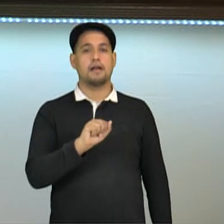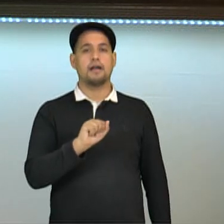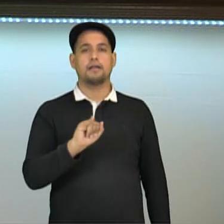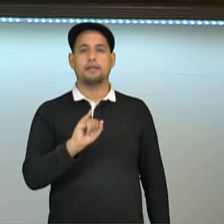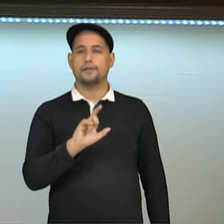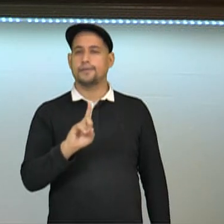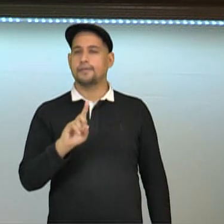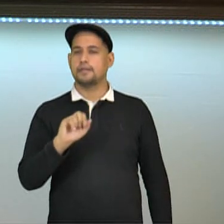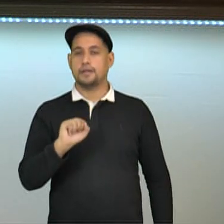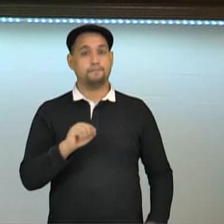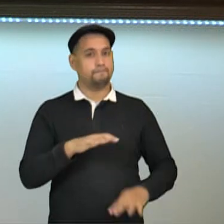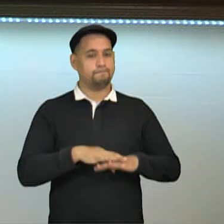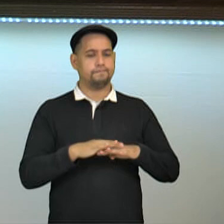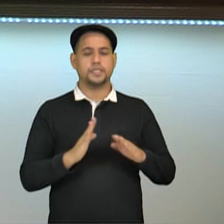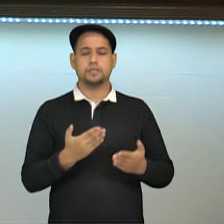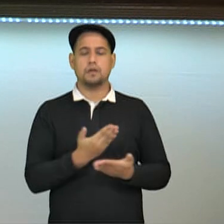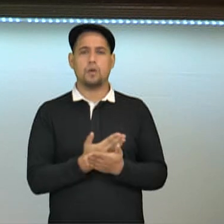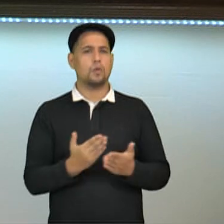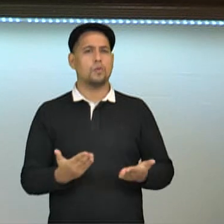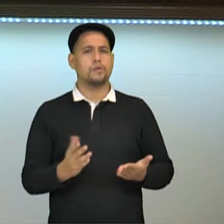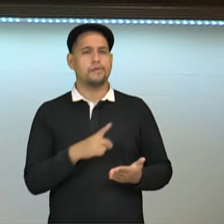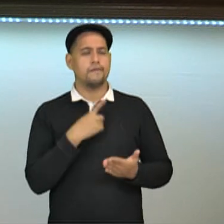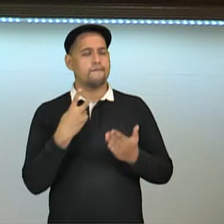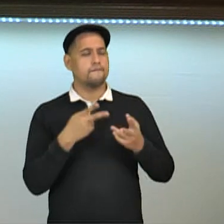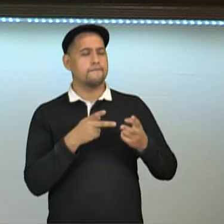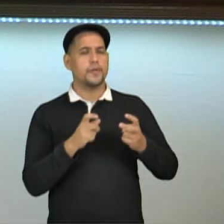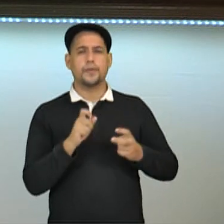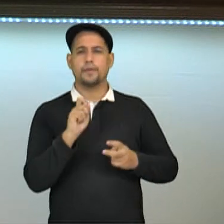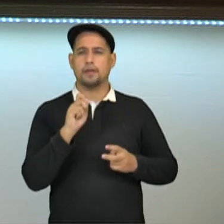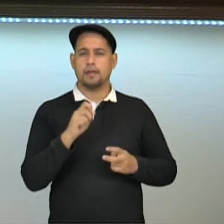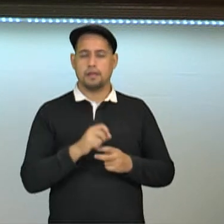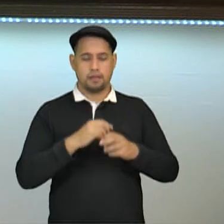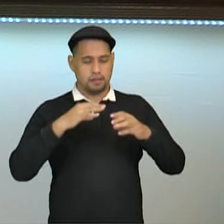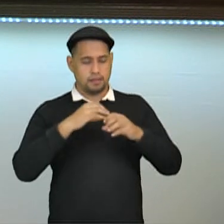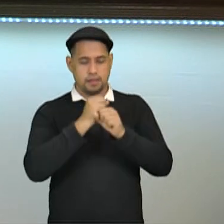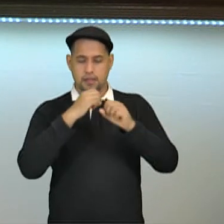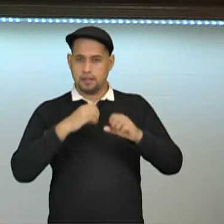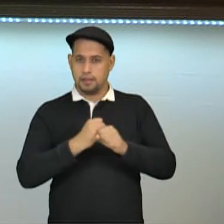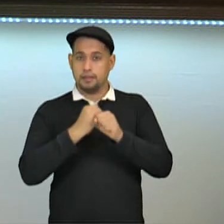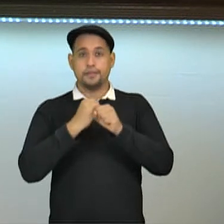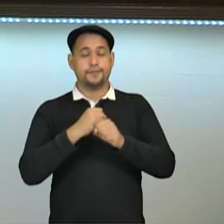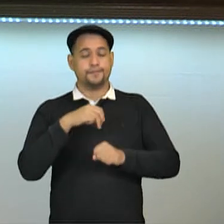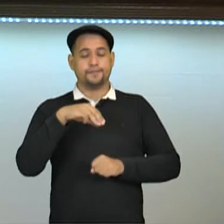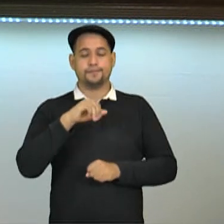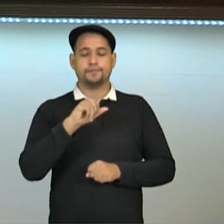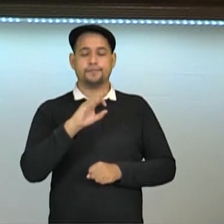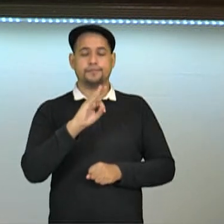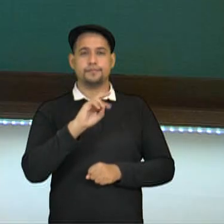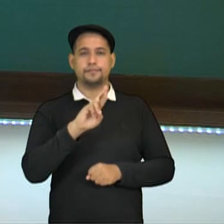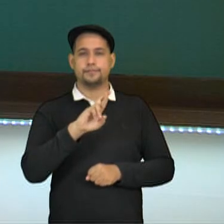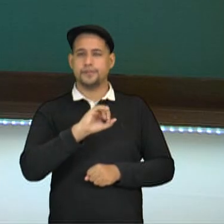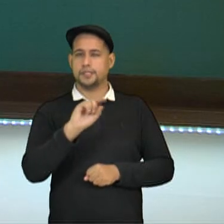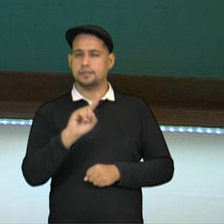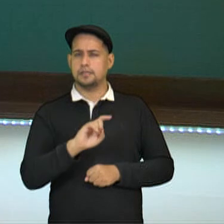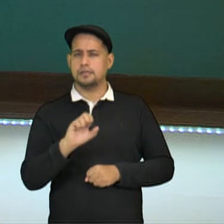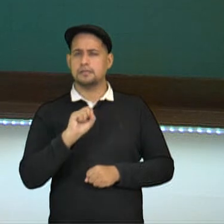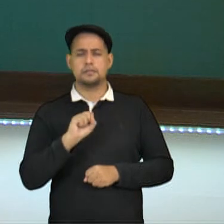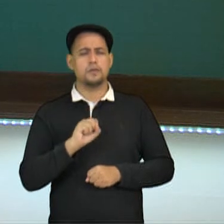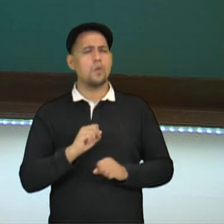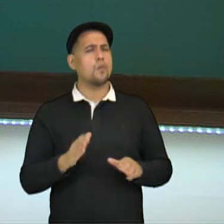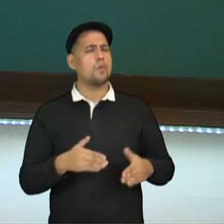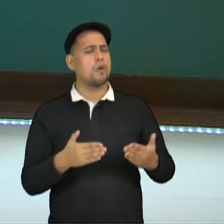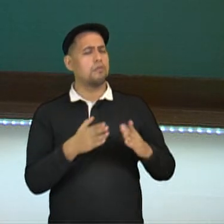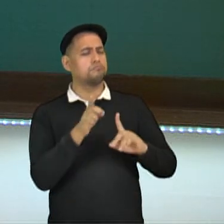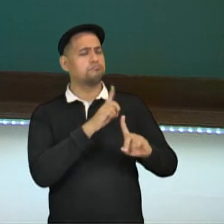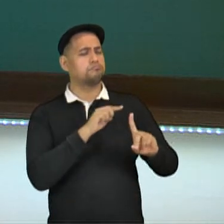matemática, e na aula de hoje nós vamos ver sobre multiplicação de matrizes. Então acompanhe aqui comigo, quais que são os